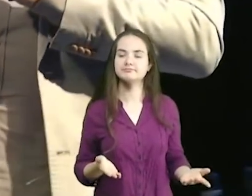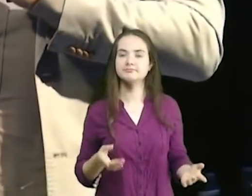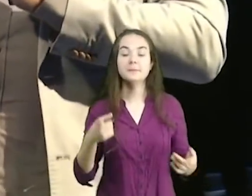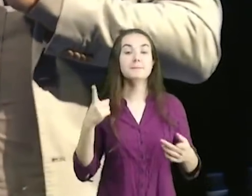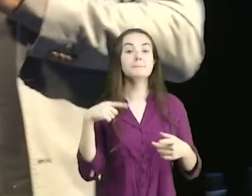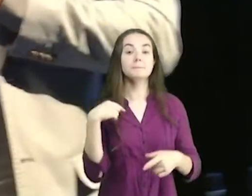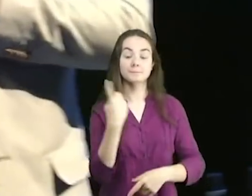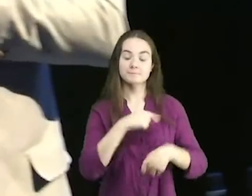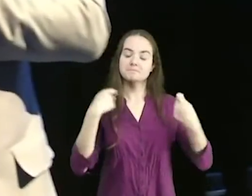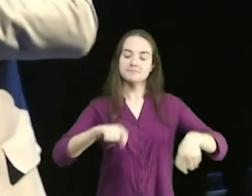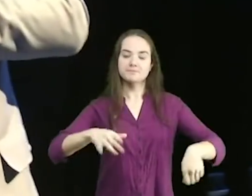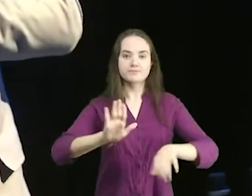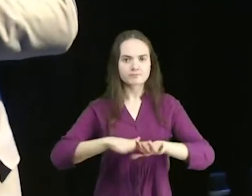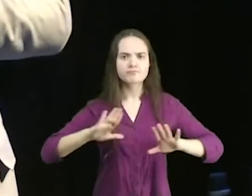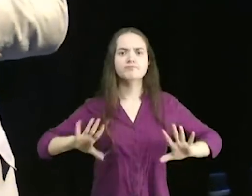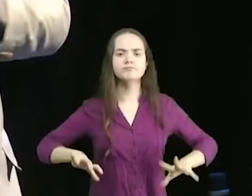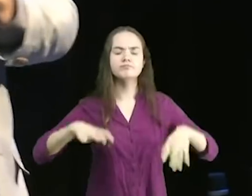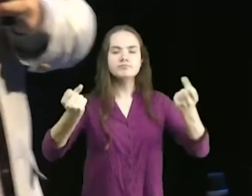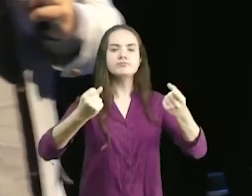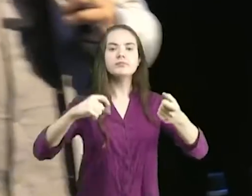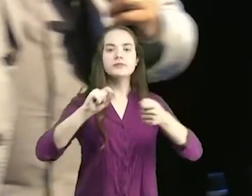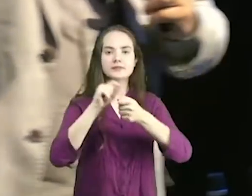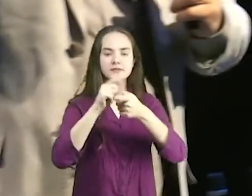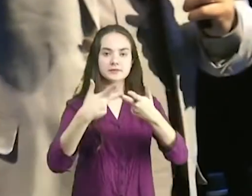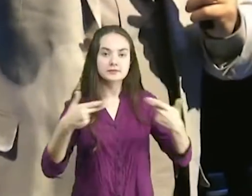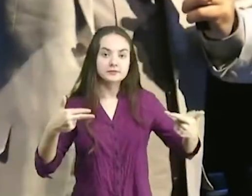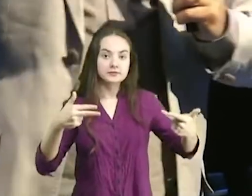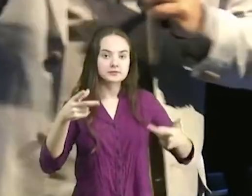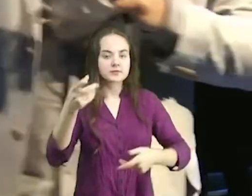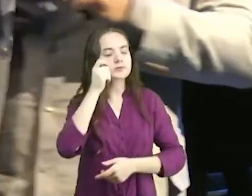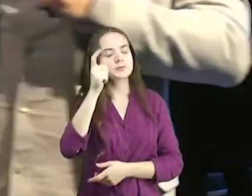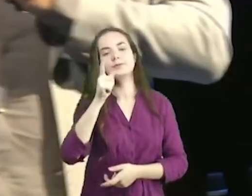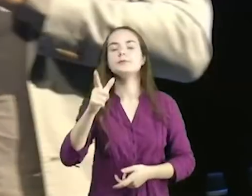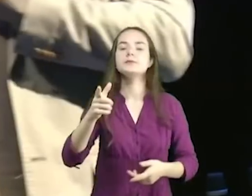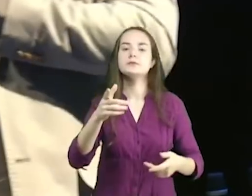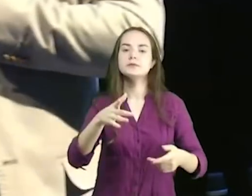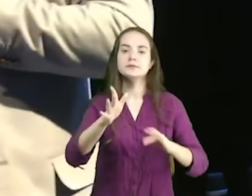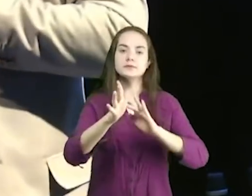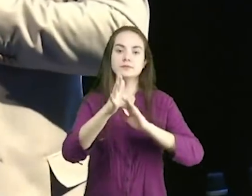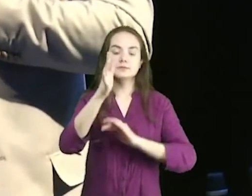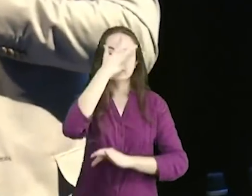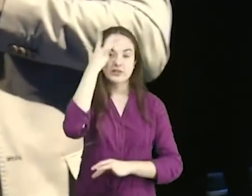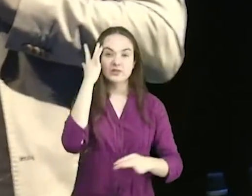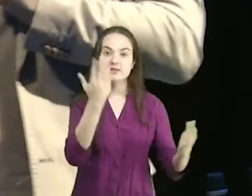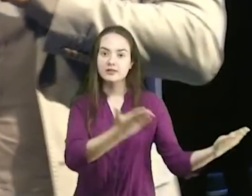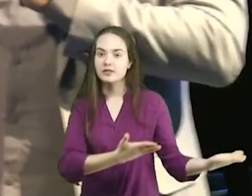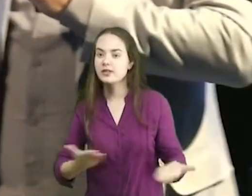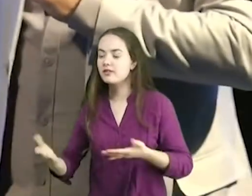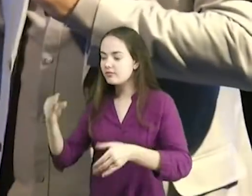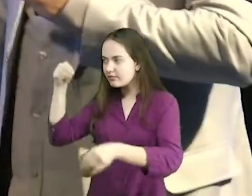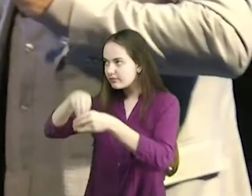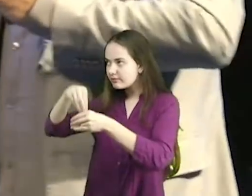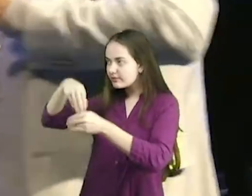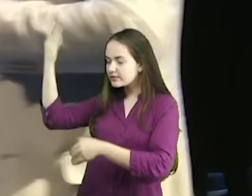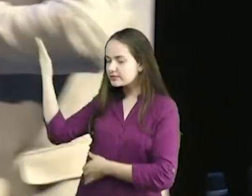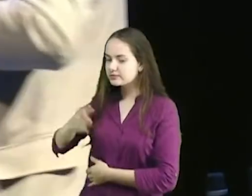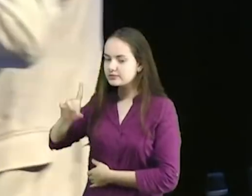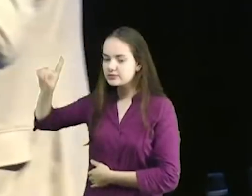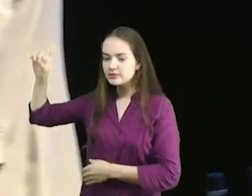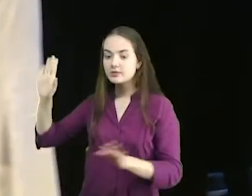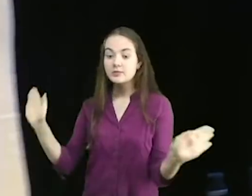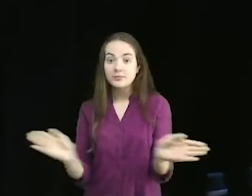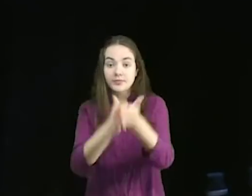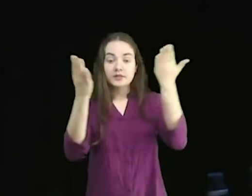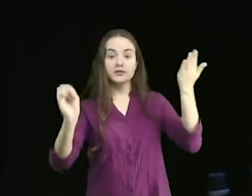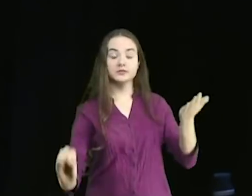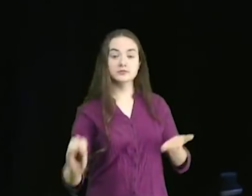interessante que toda vez que alguém leva uma oferta para o altar, um milagre acontece. Eu acho tão interessante isso. O